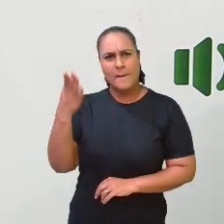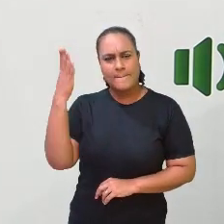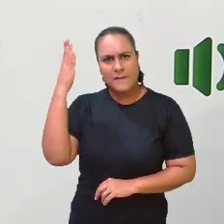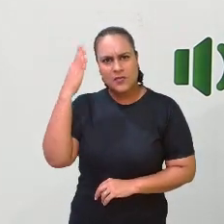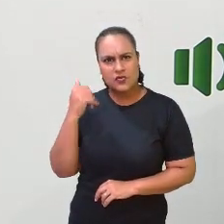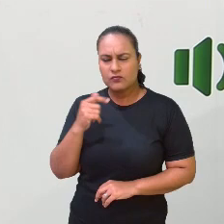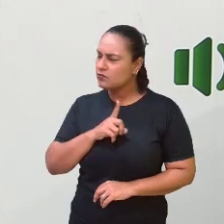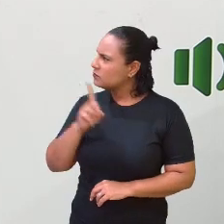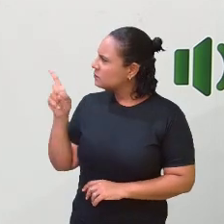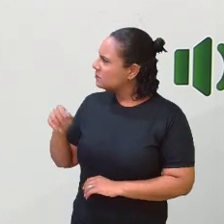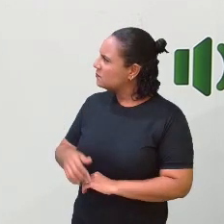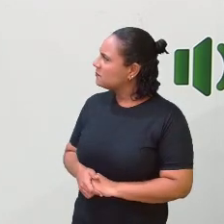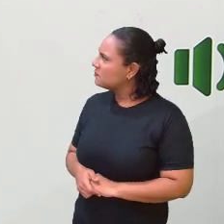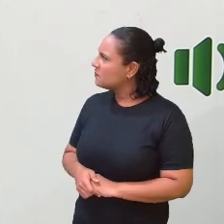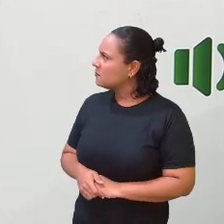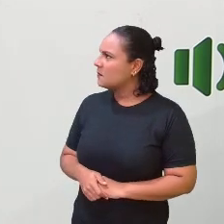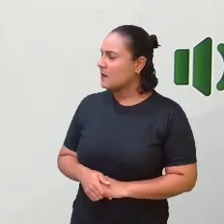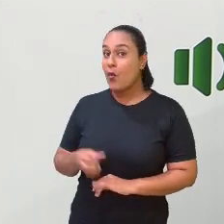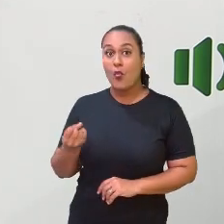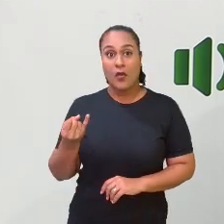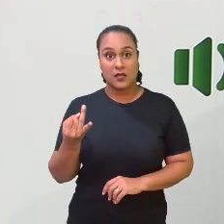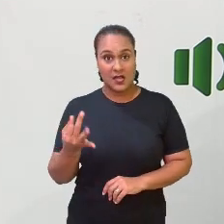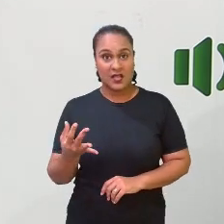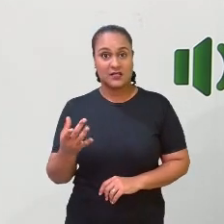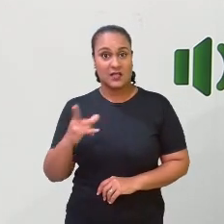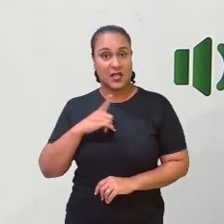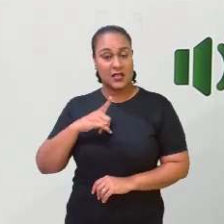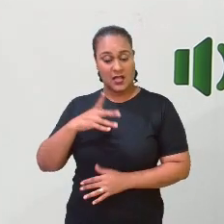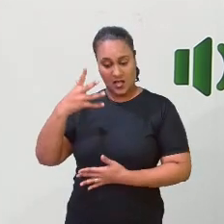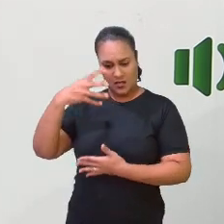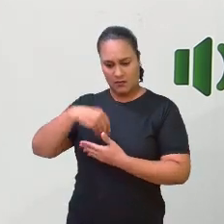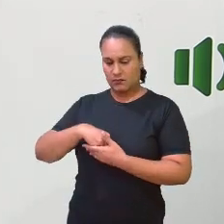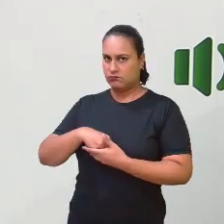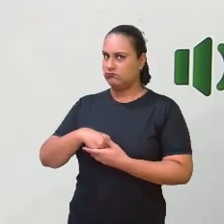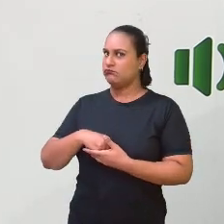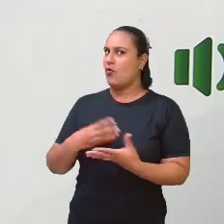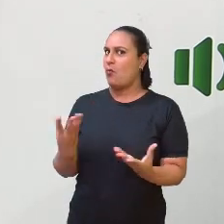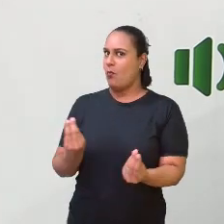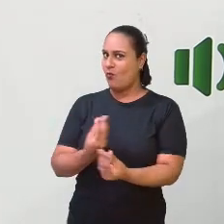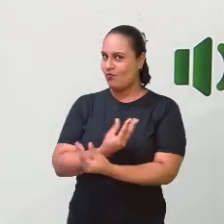pensar na quantidade de ossos que a gente tem? São muitos, né?